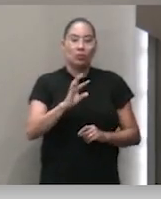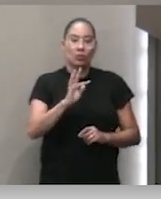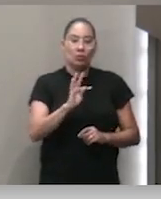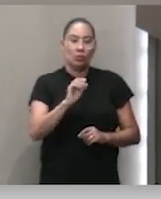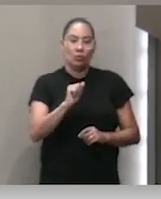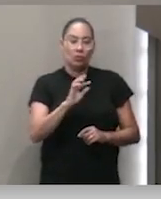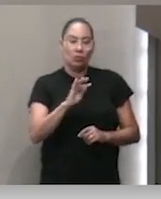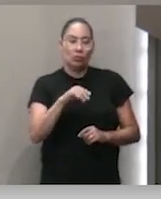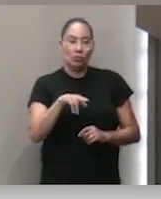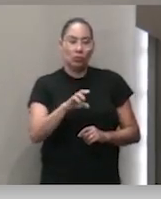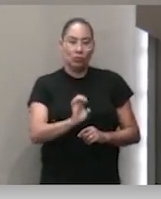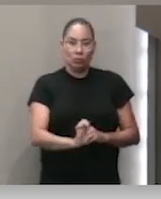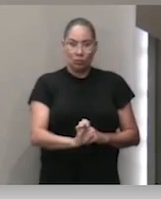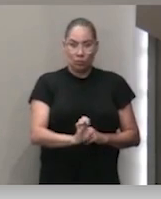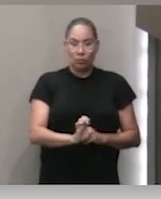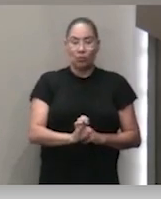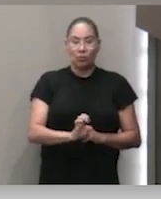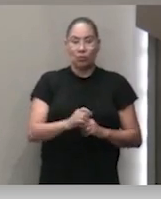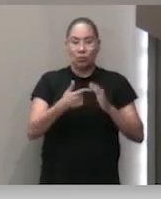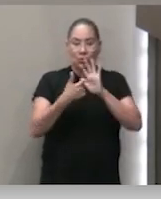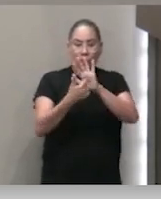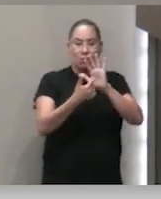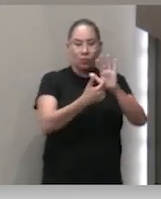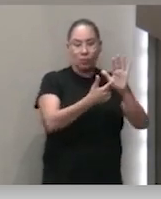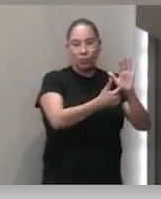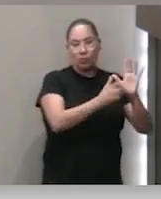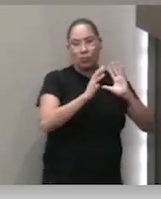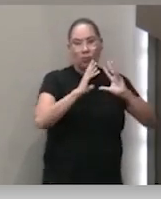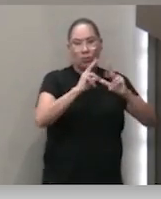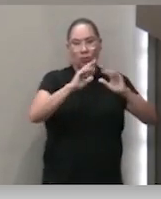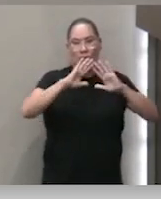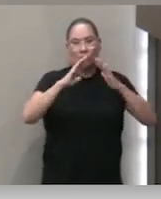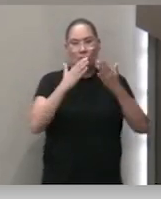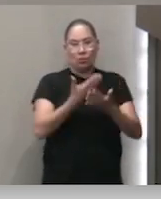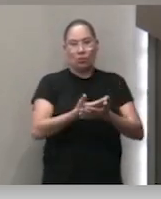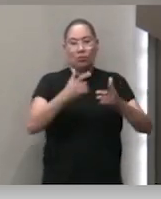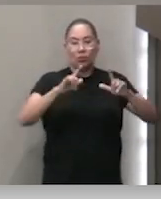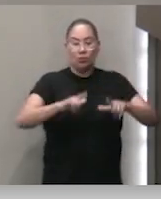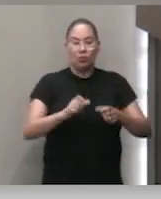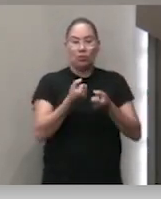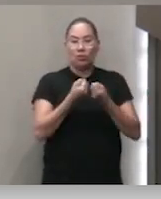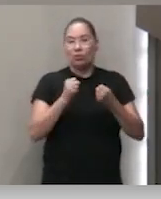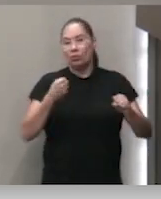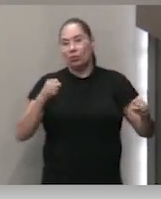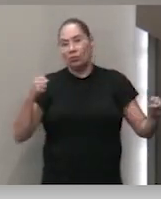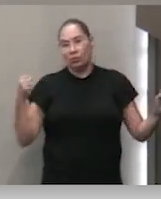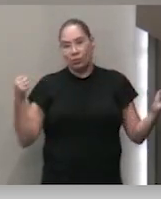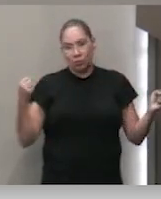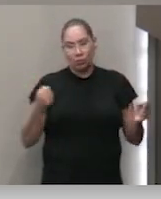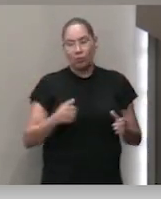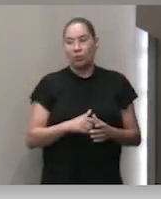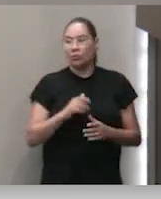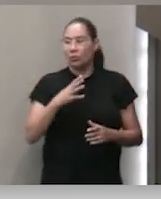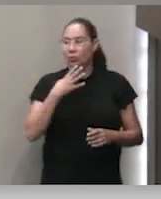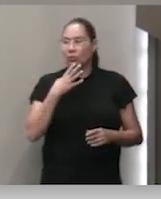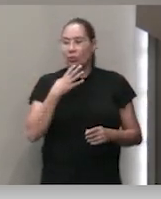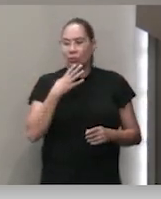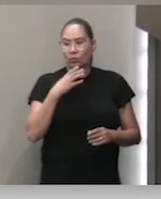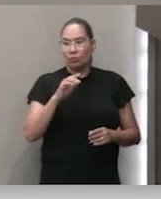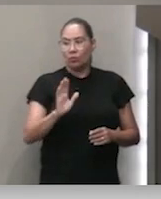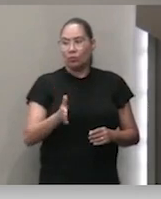escola, nos apresentaram toda a escola, né? Um espaço muito amplo, né, professor Pereto? O senhor já conhecia bem